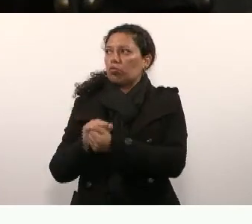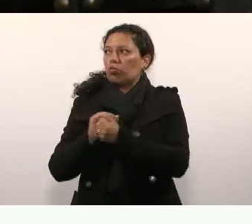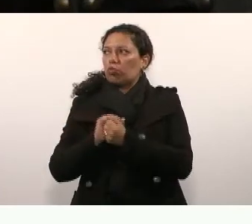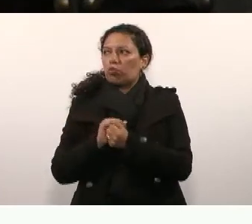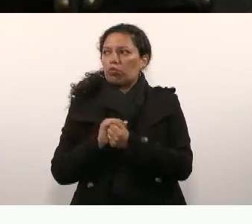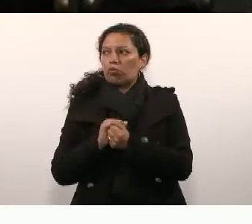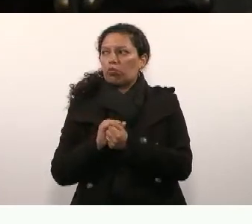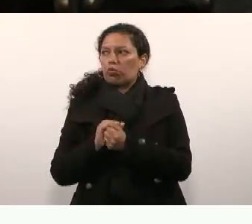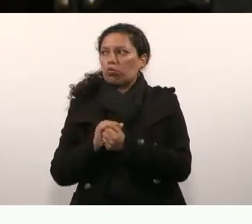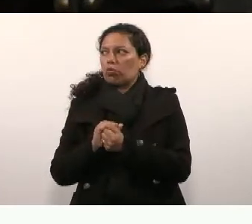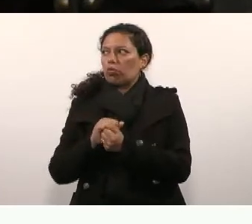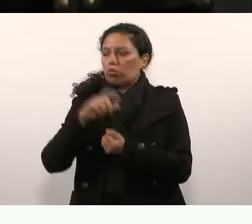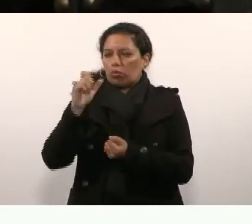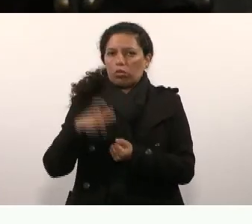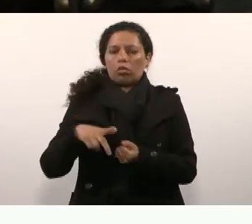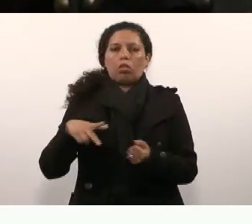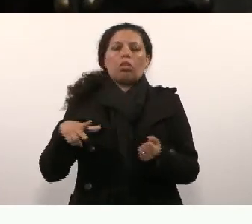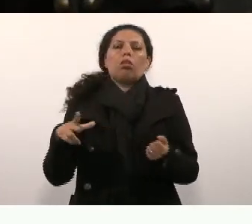aqui era basicamente esse